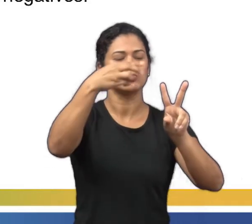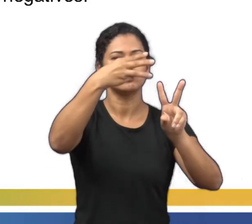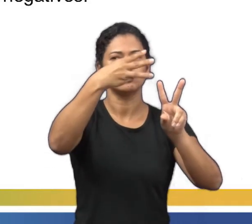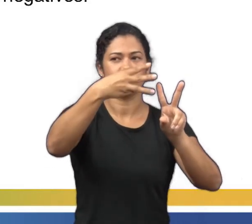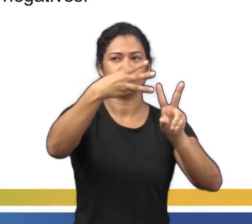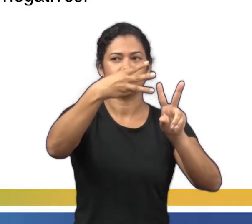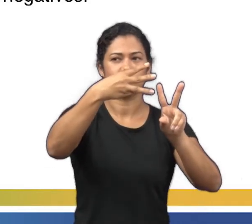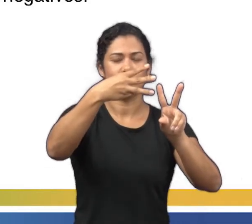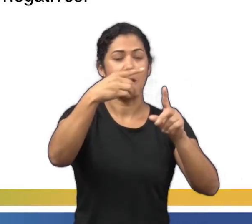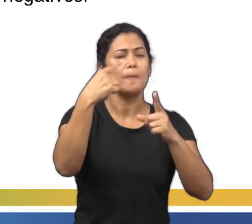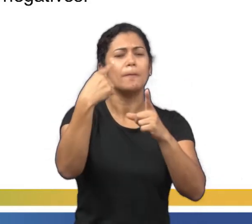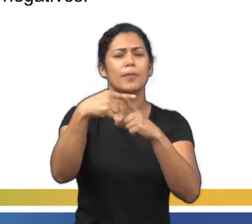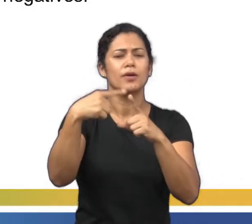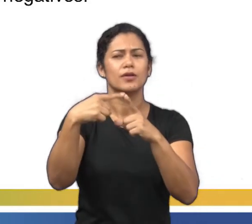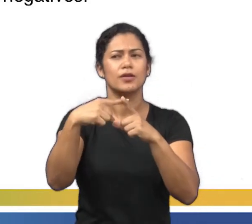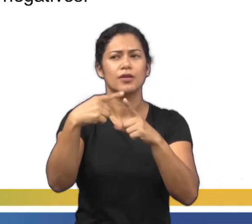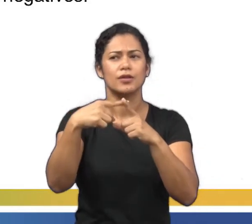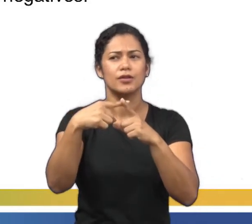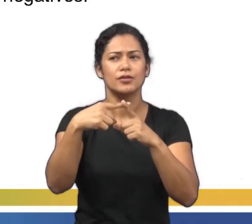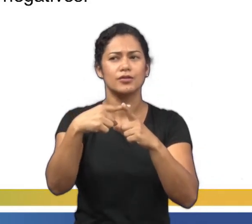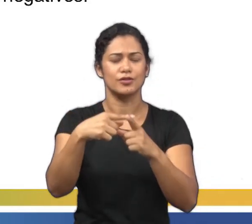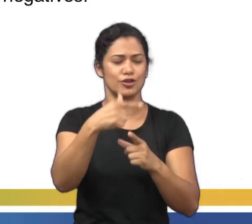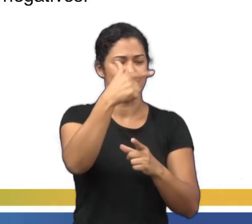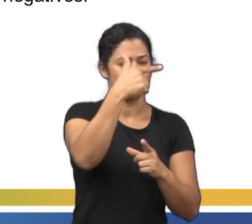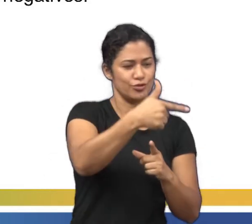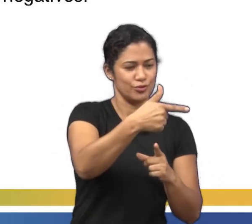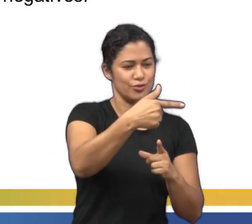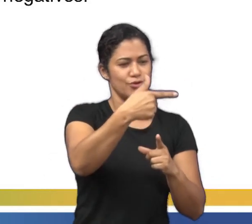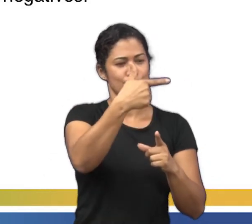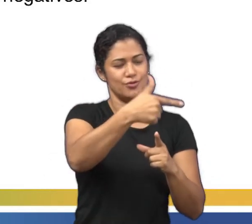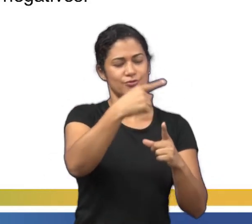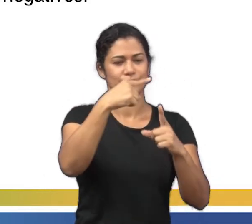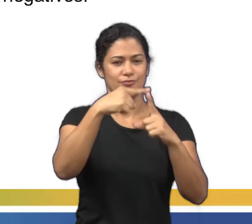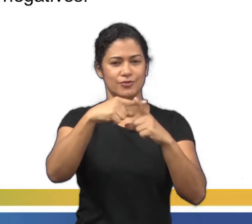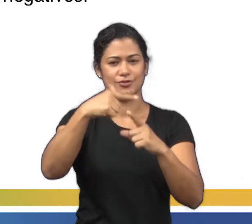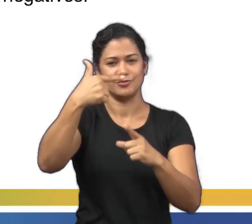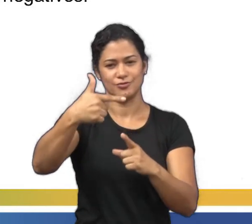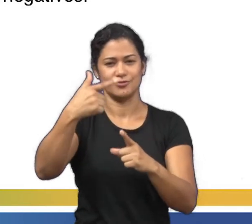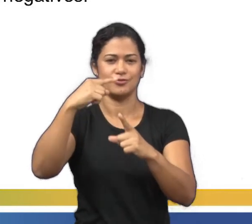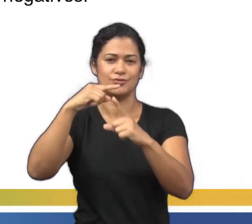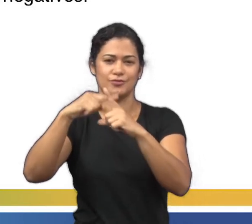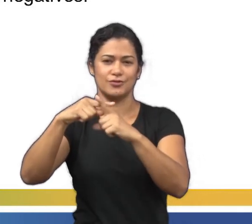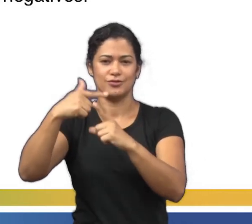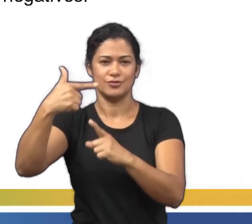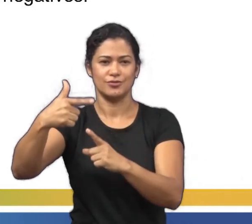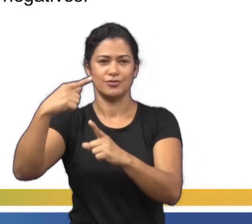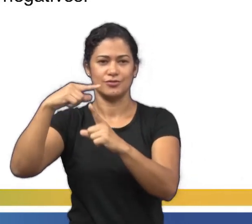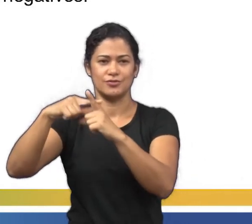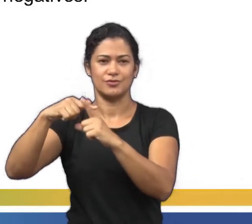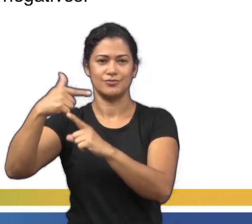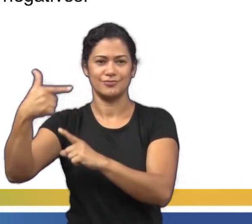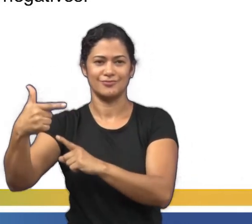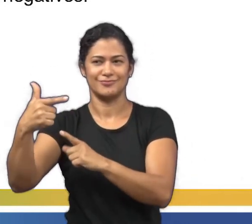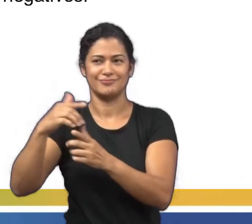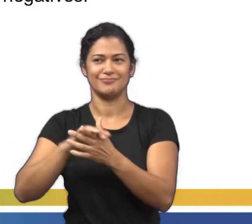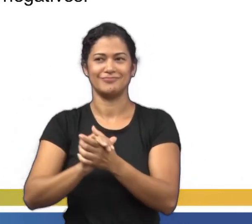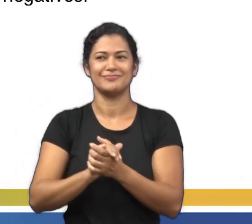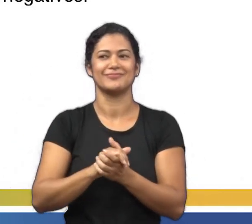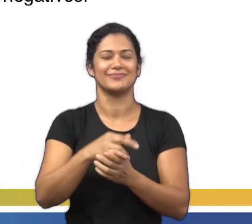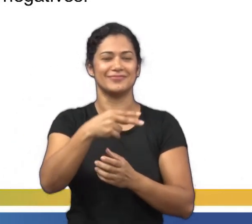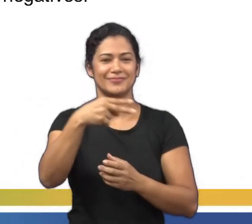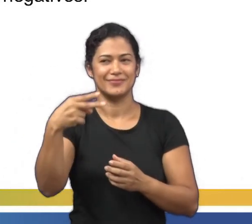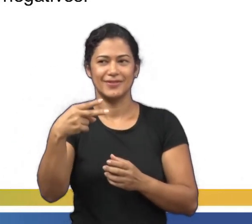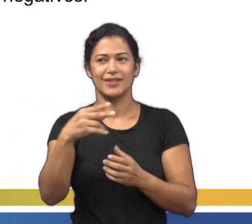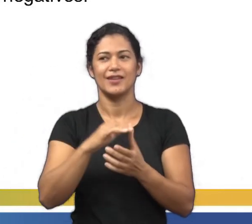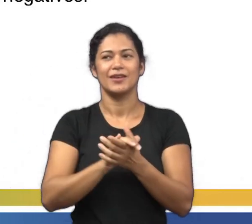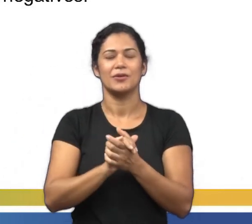2 ao cubo, ou seja, 2 vezes 2 vezes 2 é 8. Agora eu vou colocar o menos. No lugar do